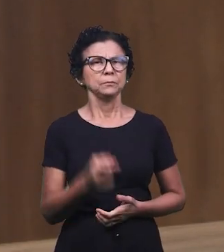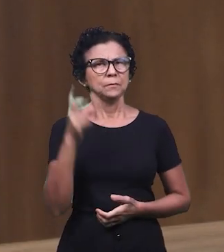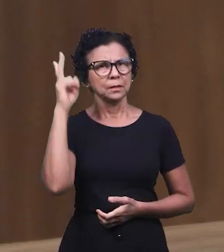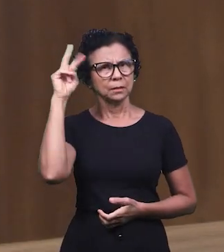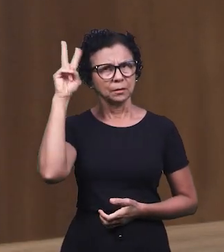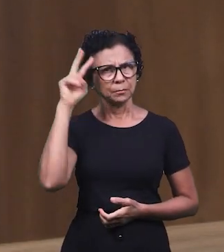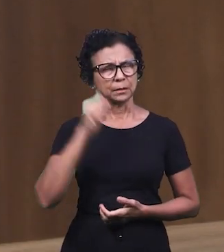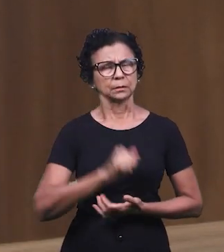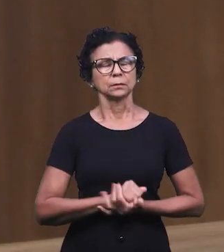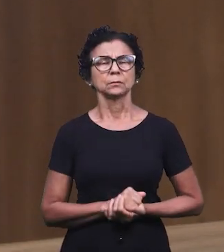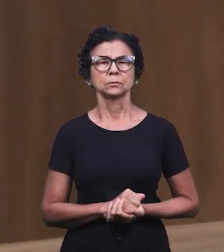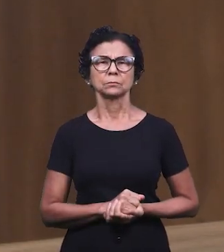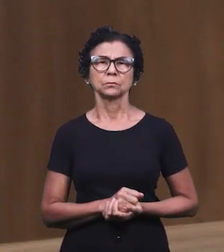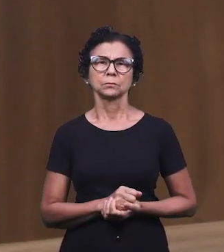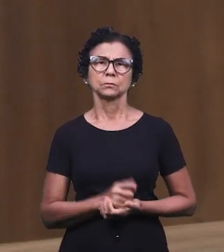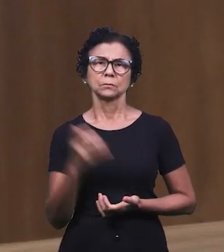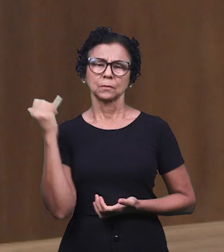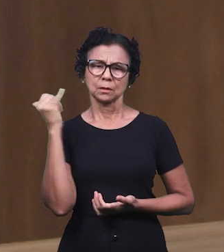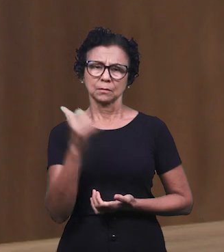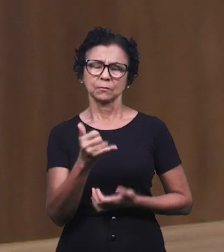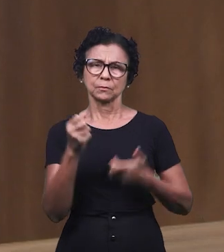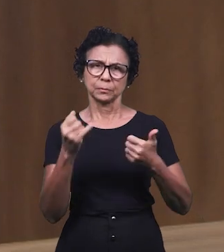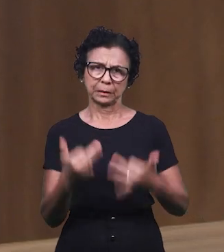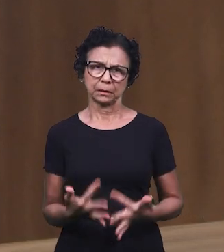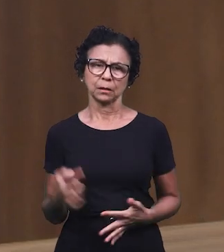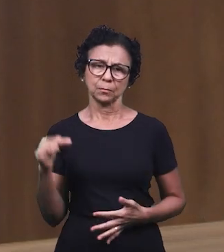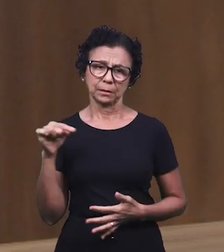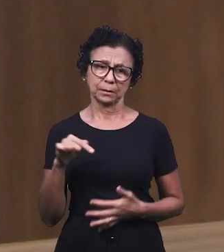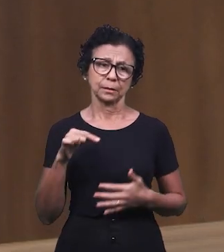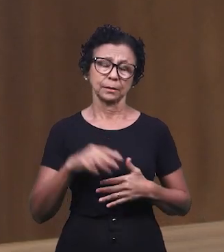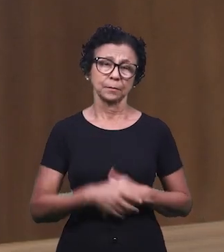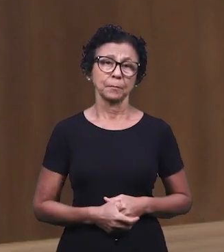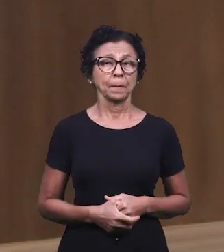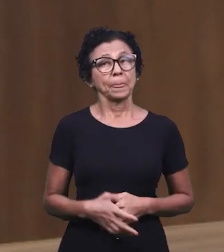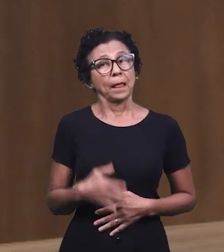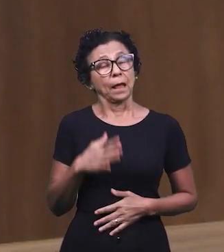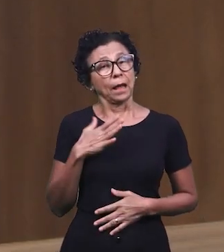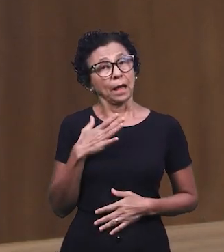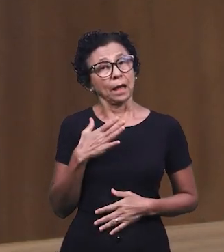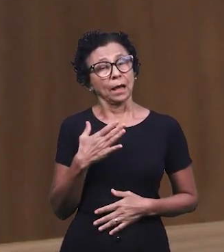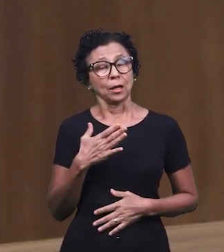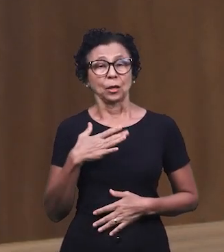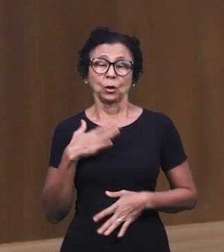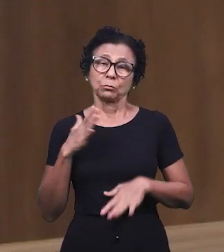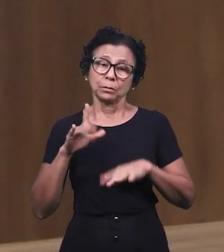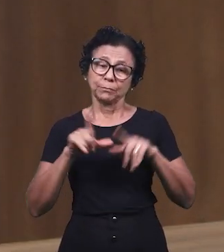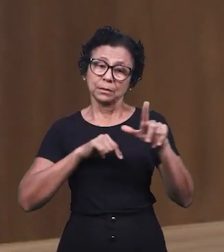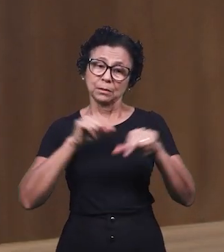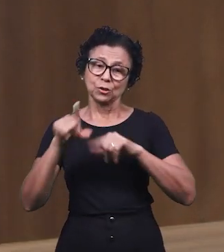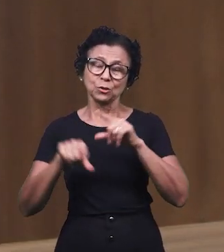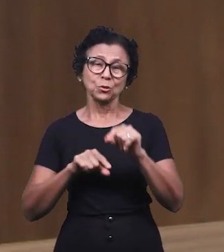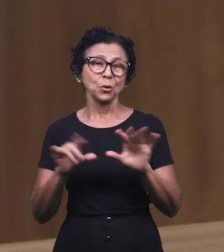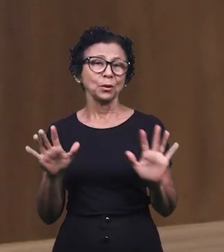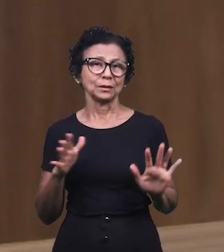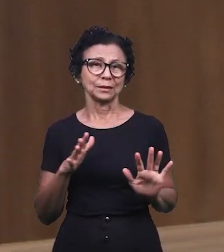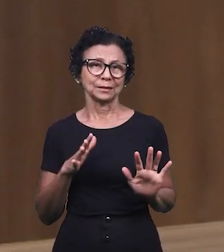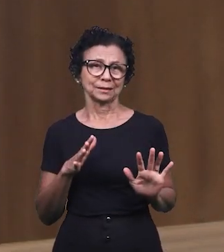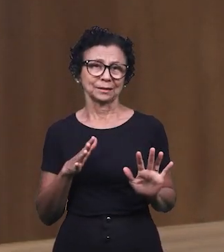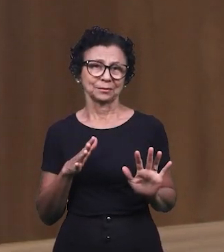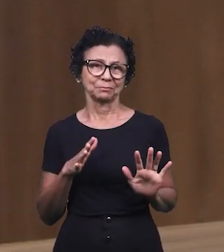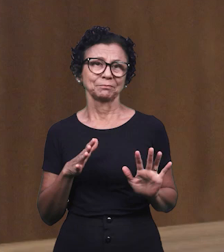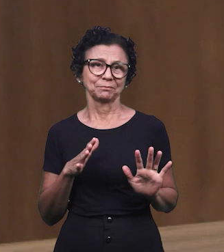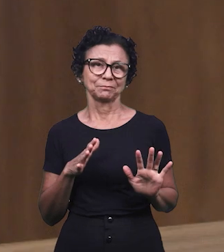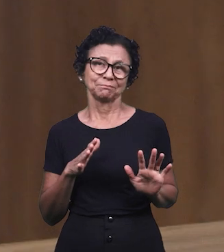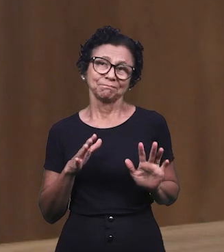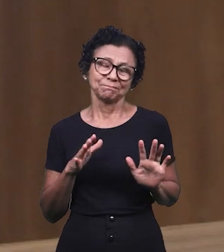vários momentos aqui, eu também preciso fazer escolhas. E as minhas escolhas, elas